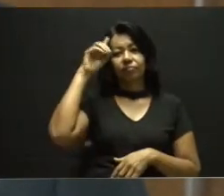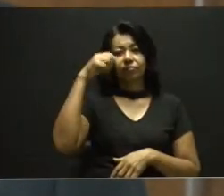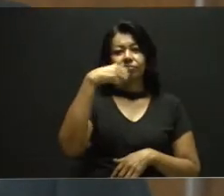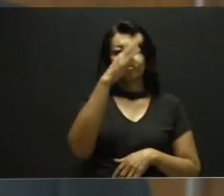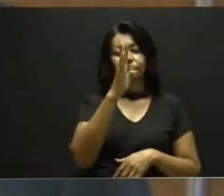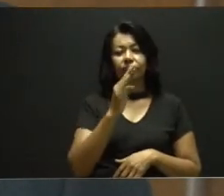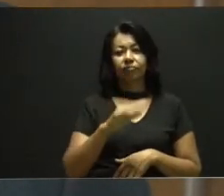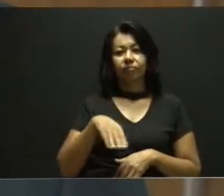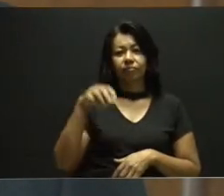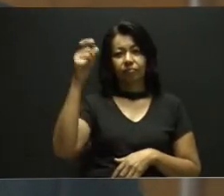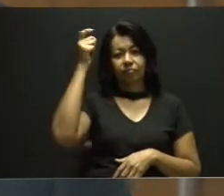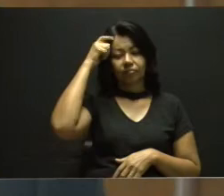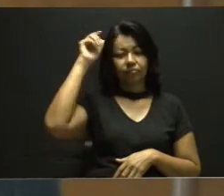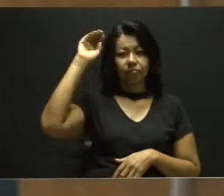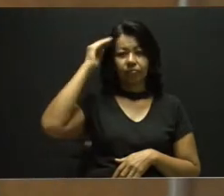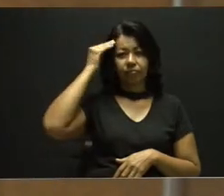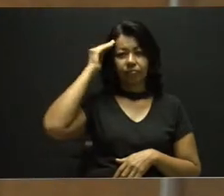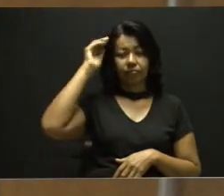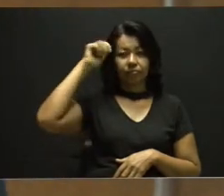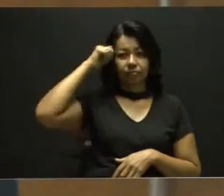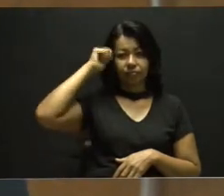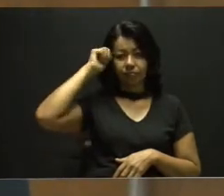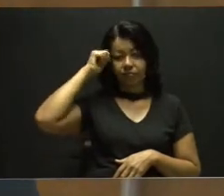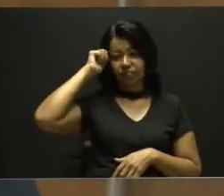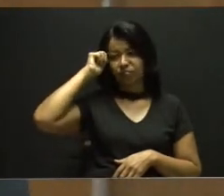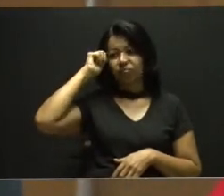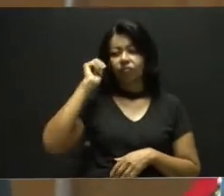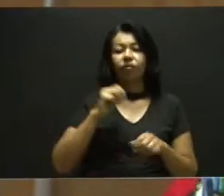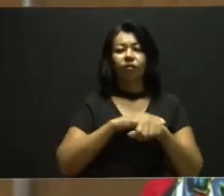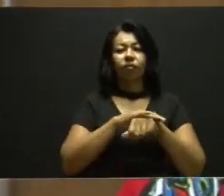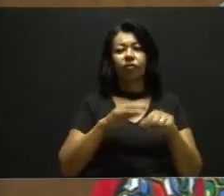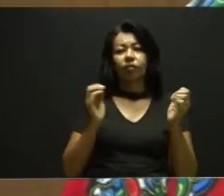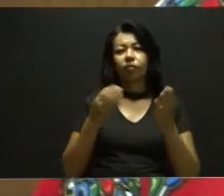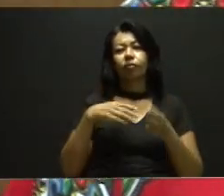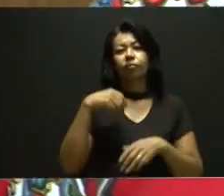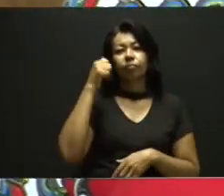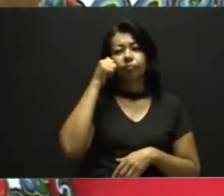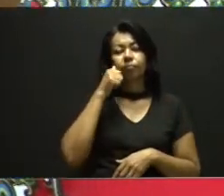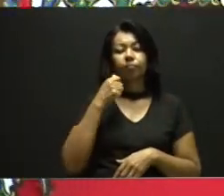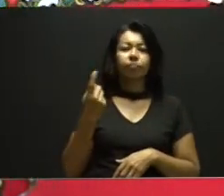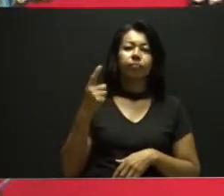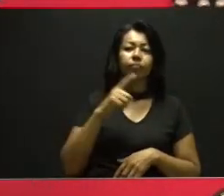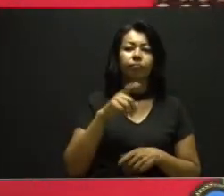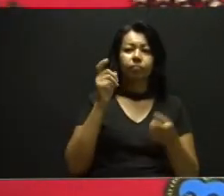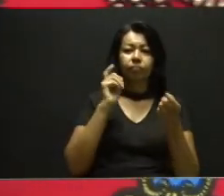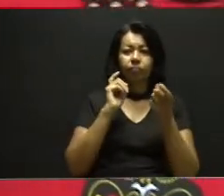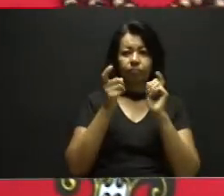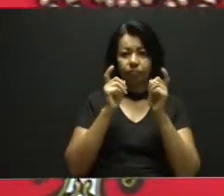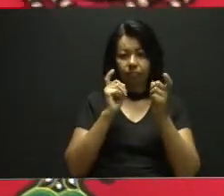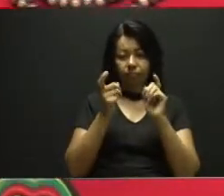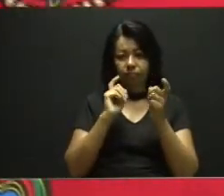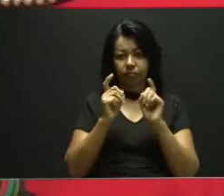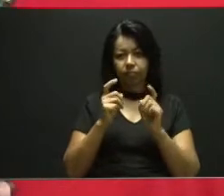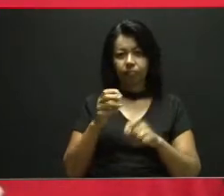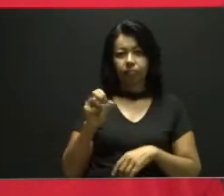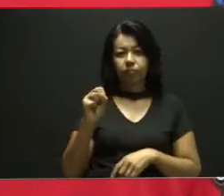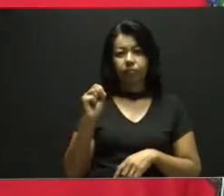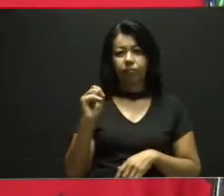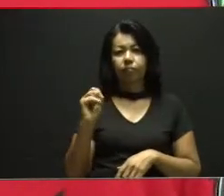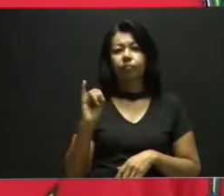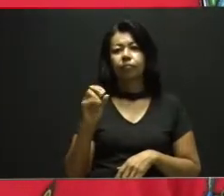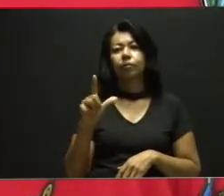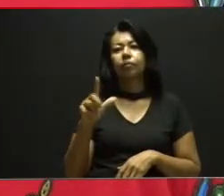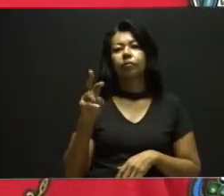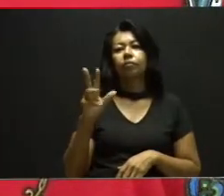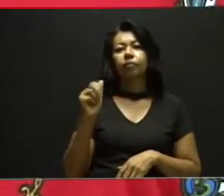da consciência negra eu converso agora com o odor oficial desta sessão solene a silvia maria